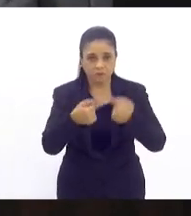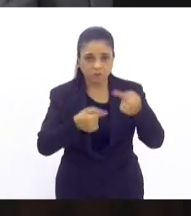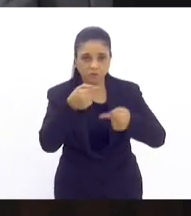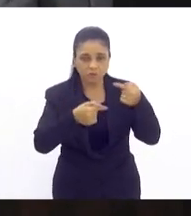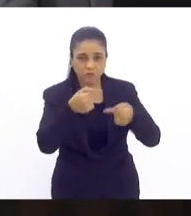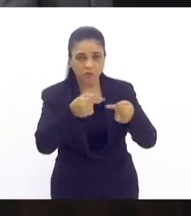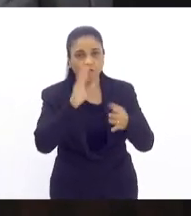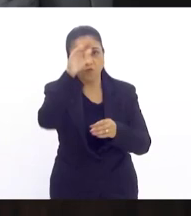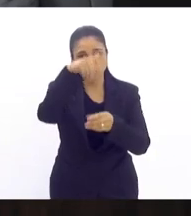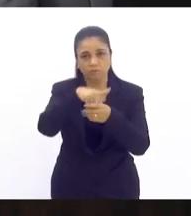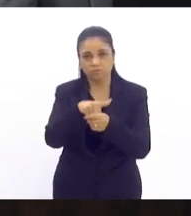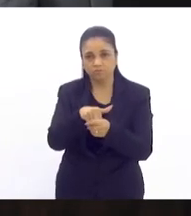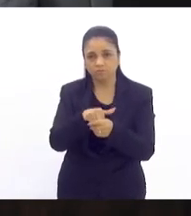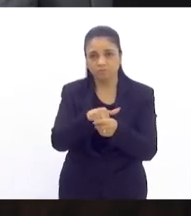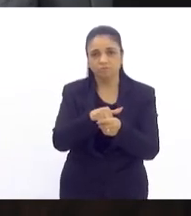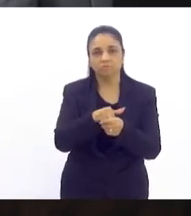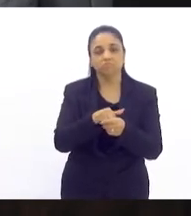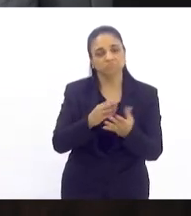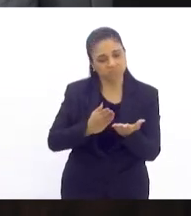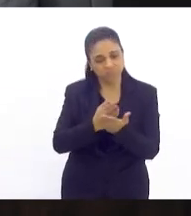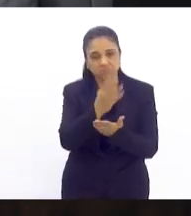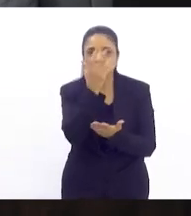em votação